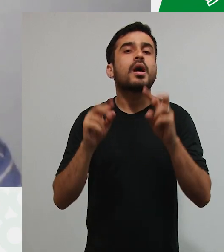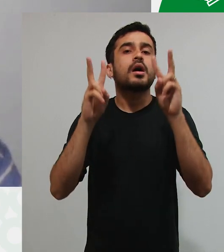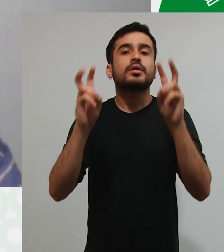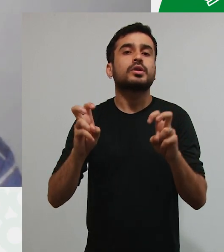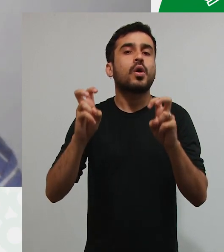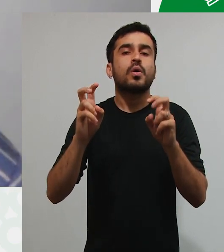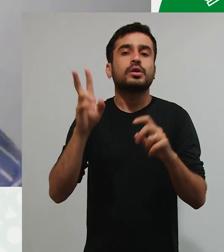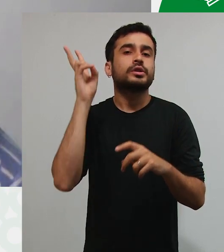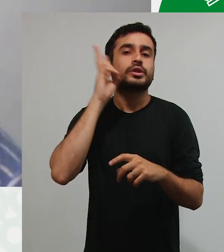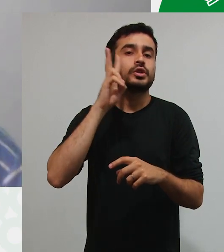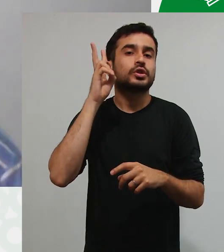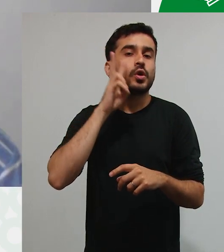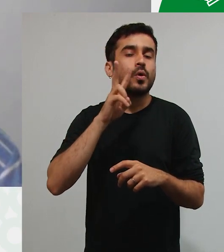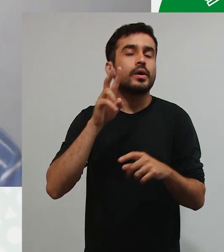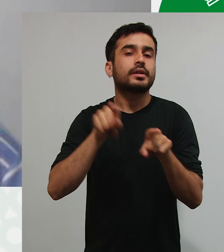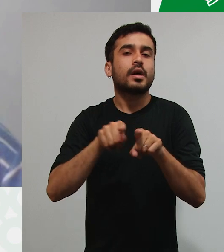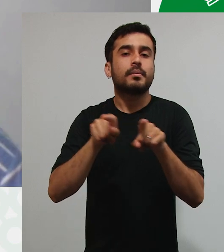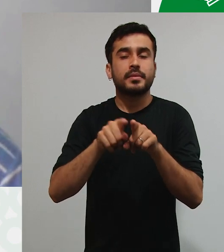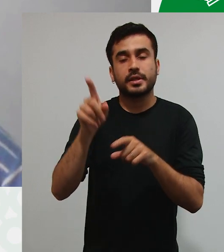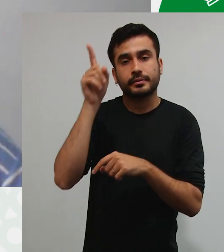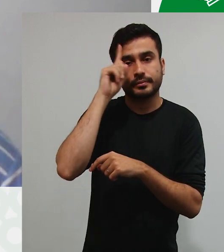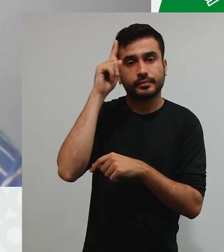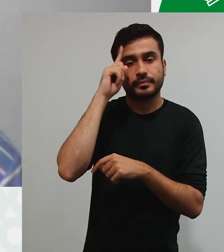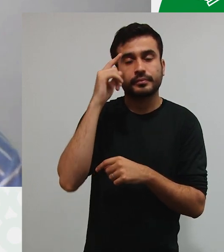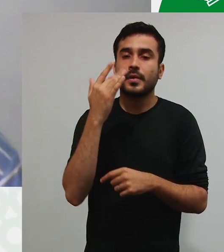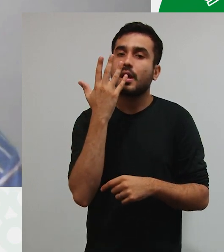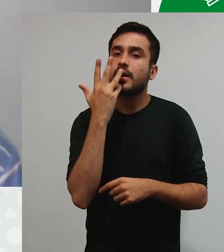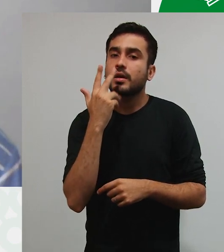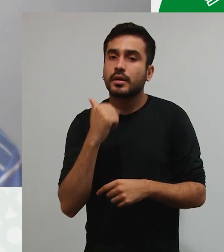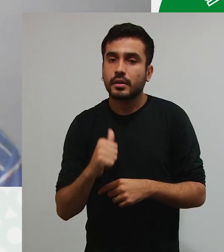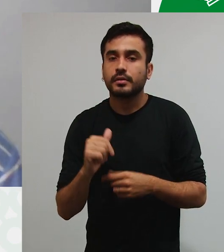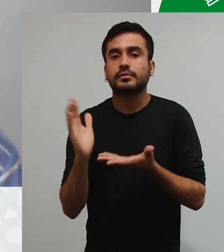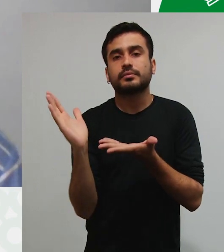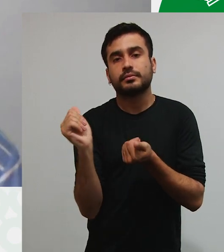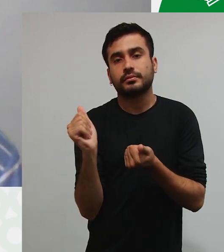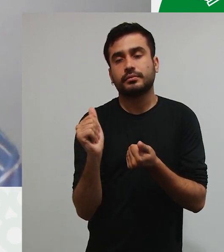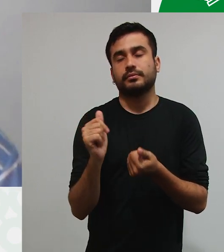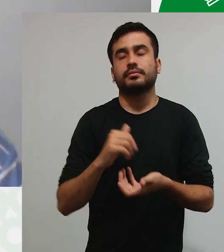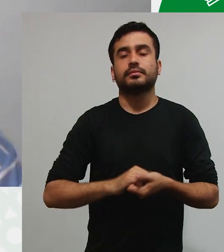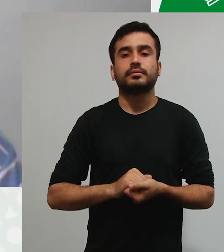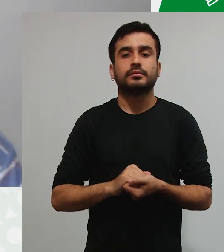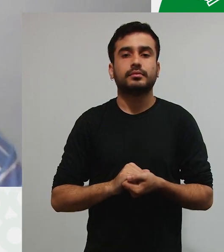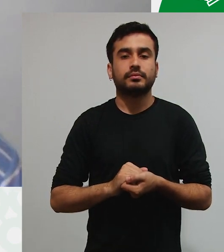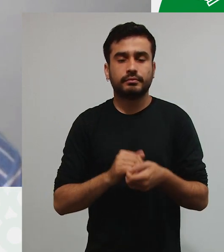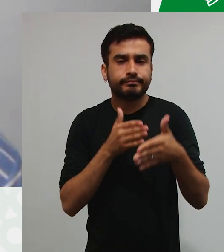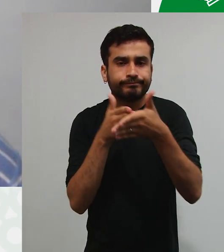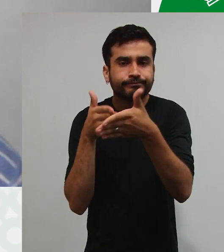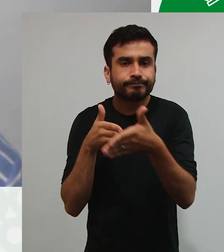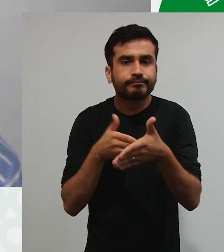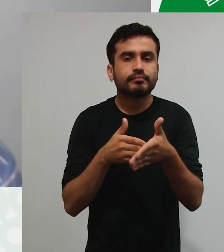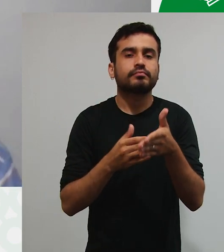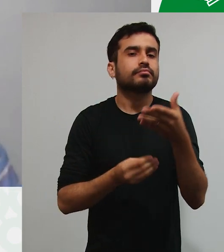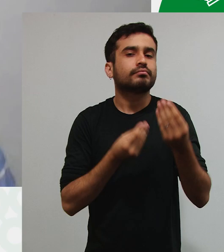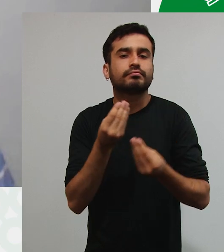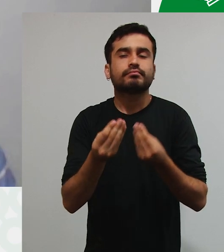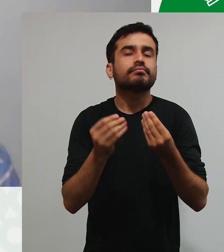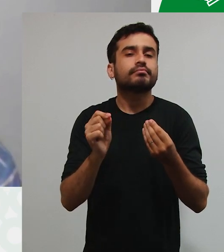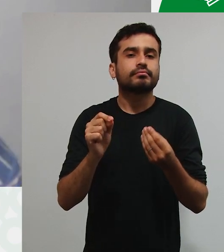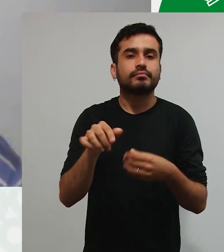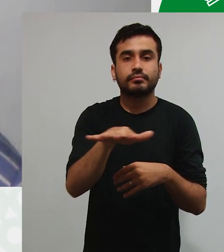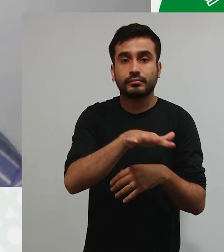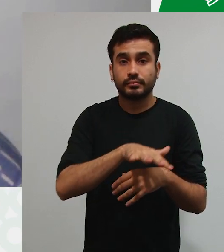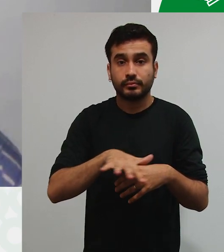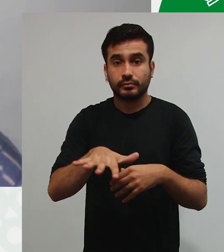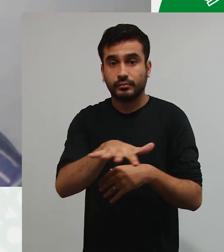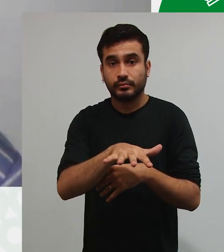e delimitei como espaço de trabalho a própria cidade de Vitória da Conquista, porque aí eu tinha uma relação